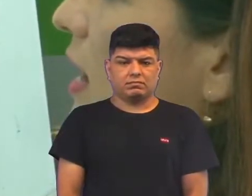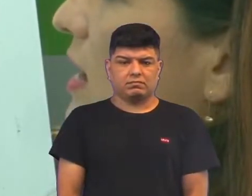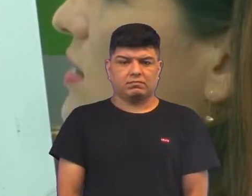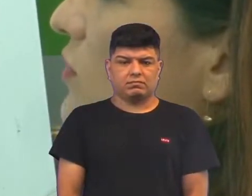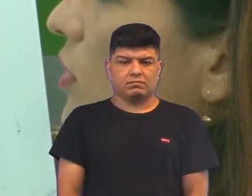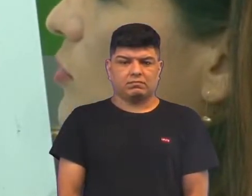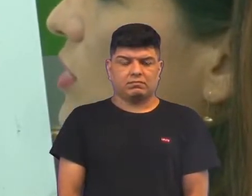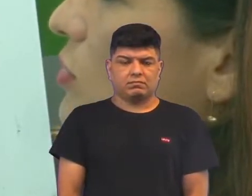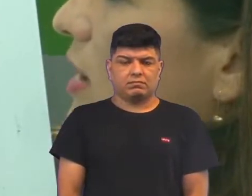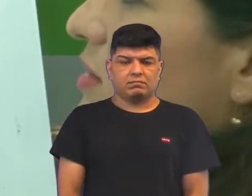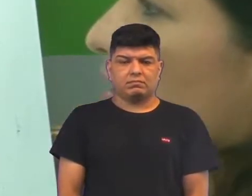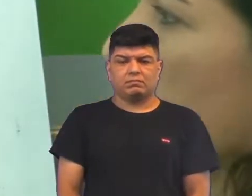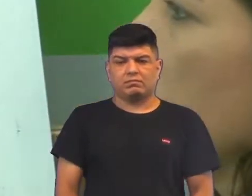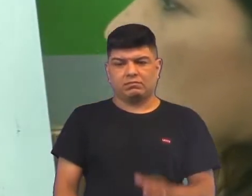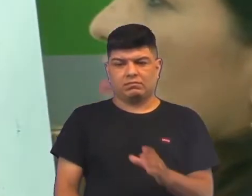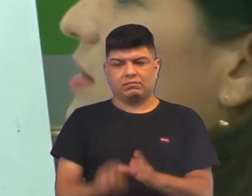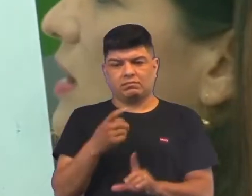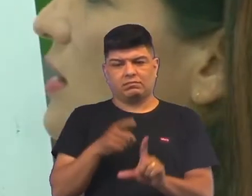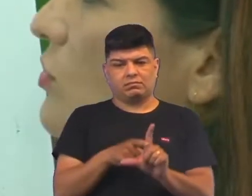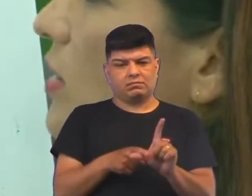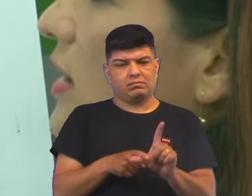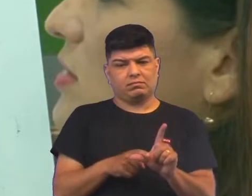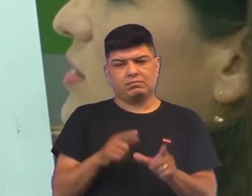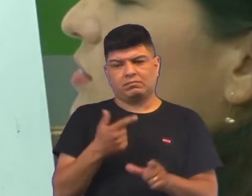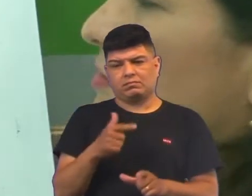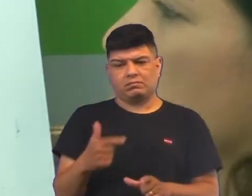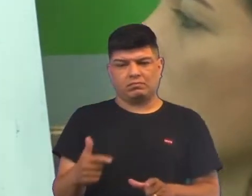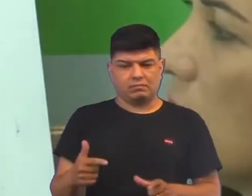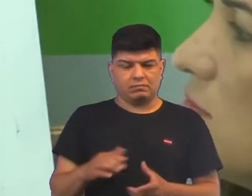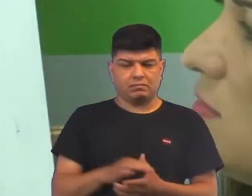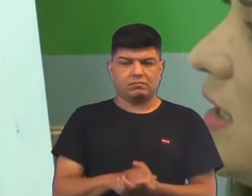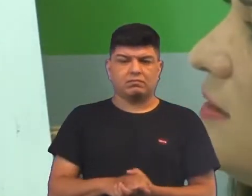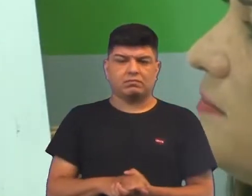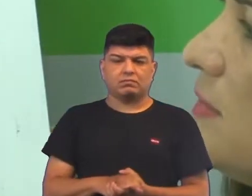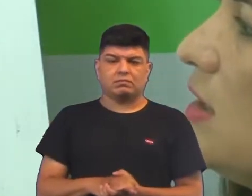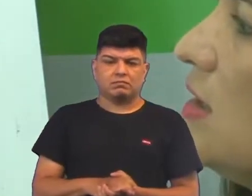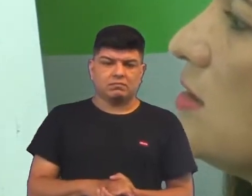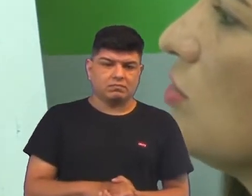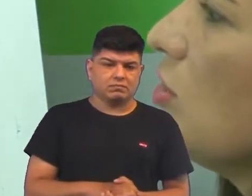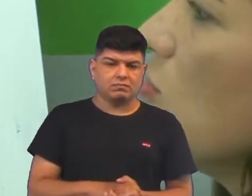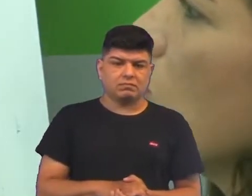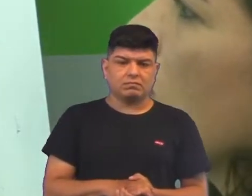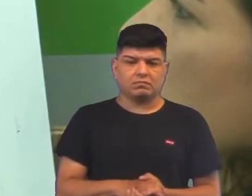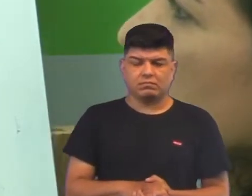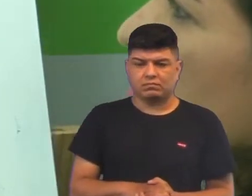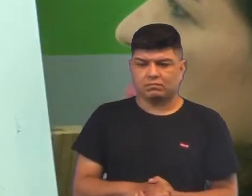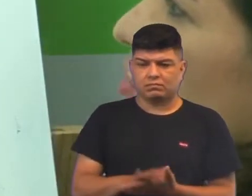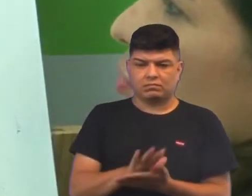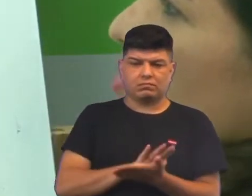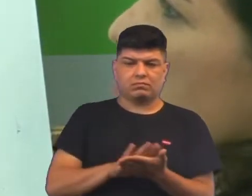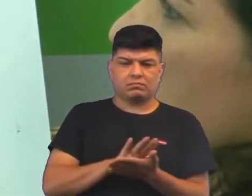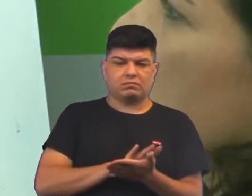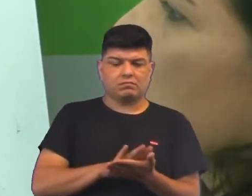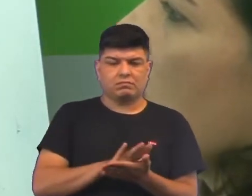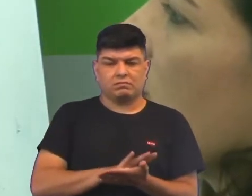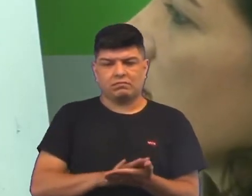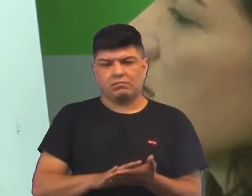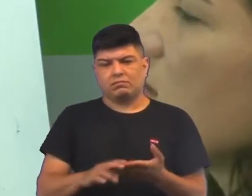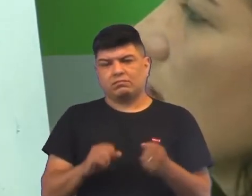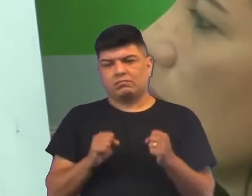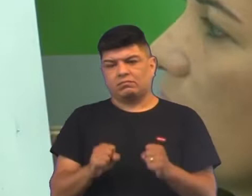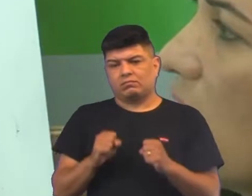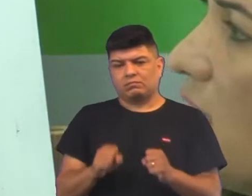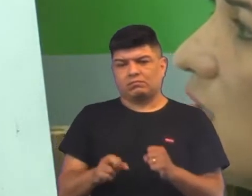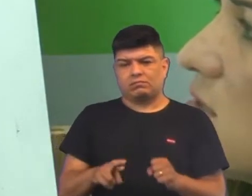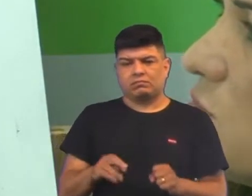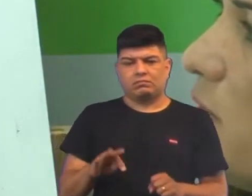Ó, elas não formam um ângulo reto aqui, nem ângulo reto aqui, ó. Tá? Então, em nenhum momento aqui eu posso dizer que tem